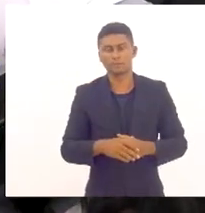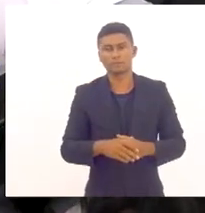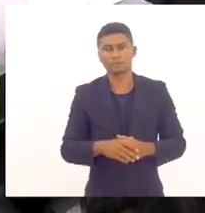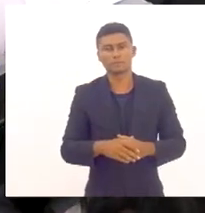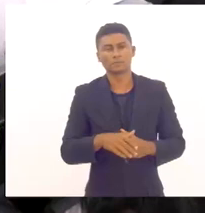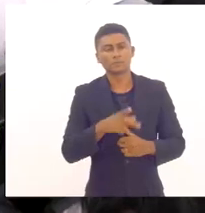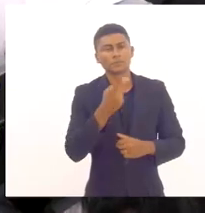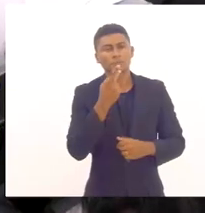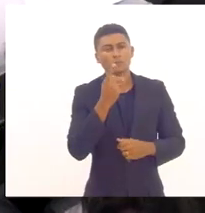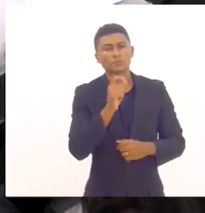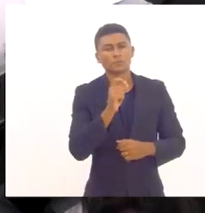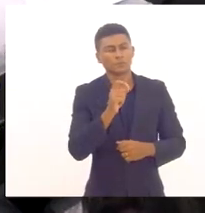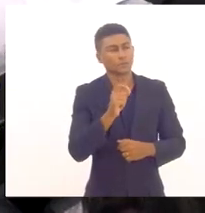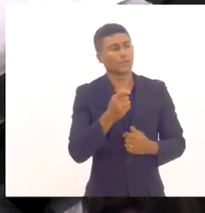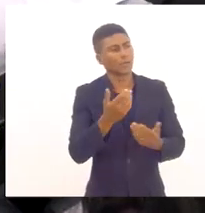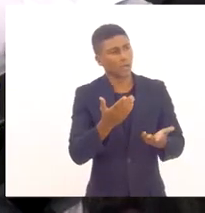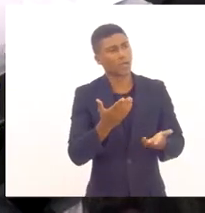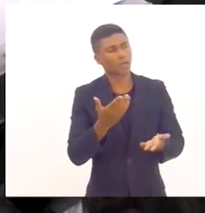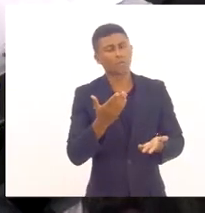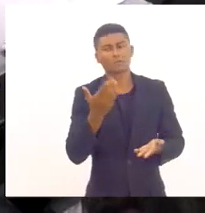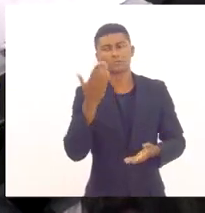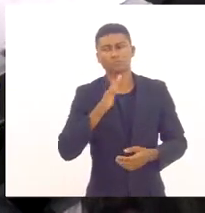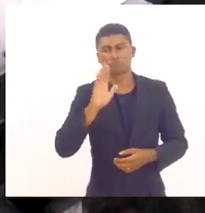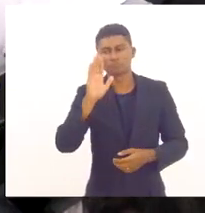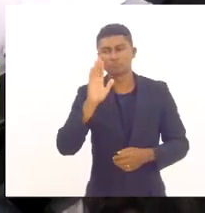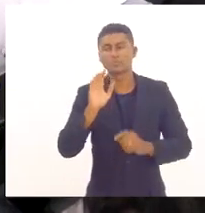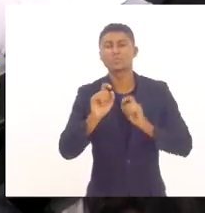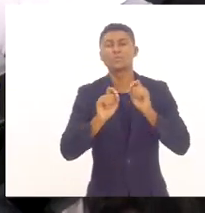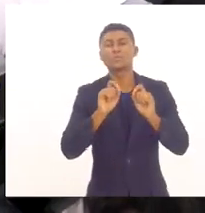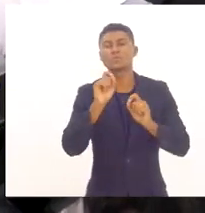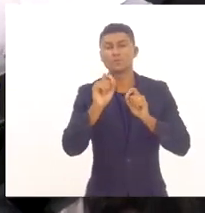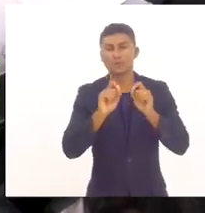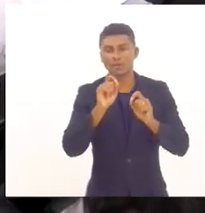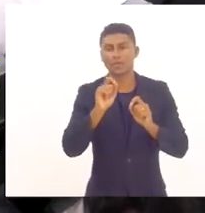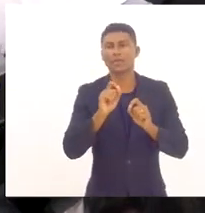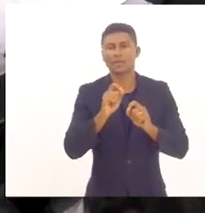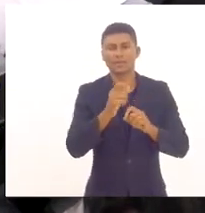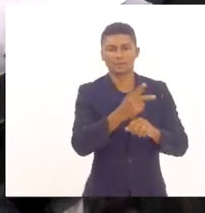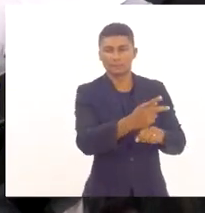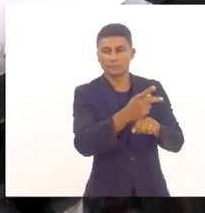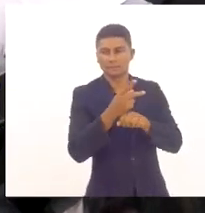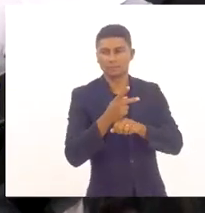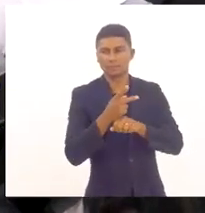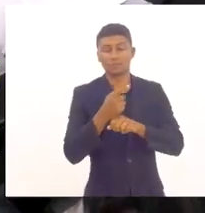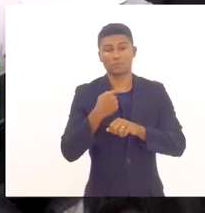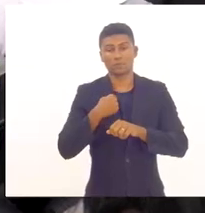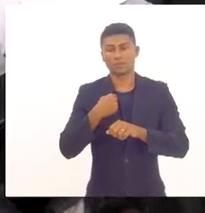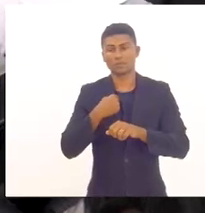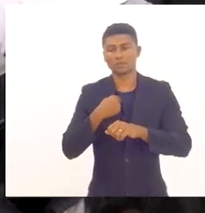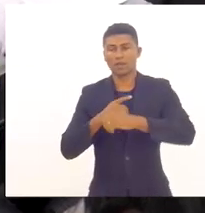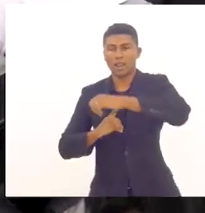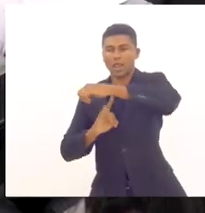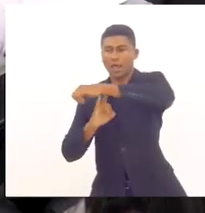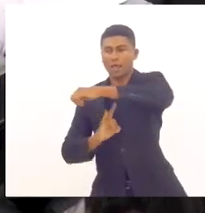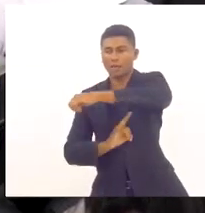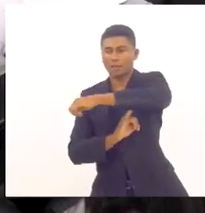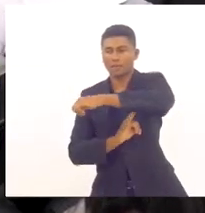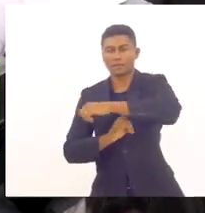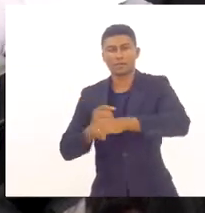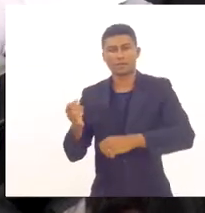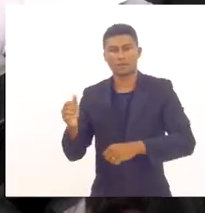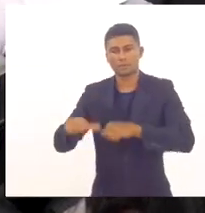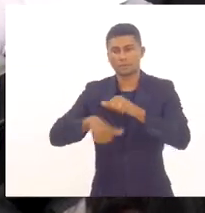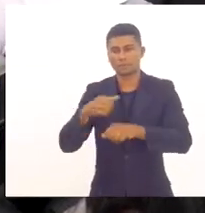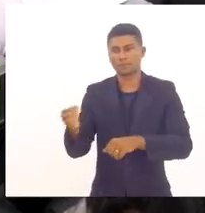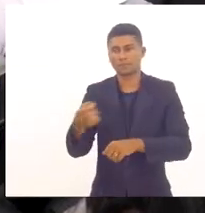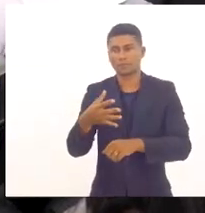uma moção pelos trabalhos prestados à capoeira. Revitalizei a Lapa com os meninos de rua da Tia